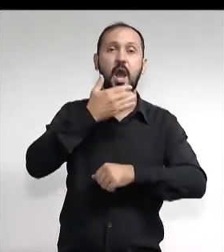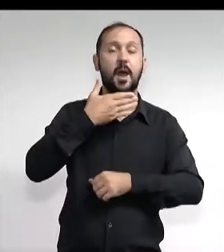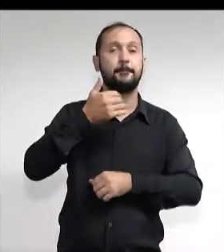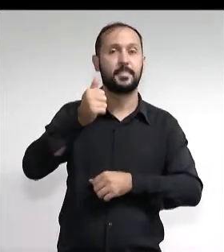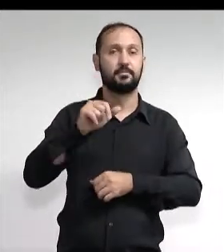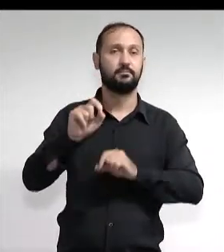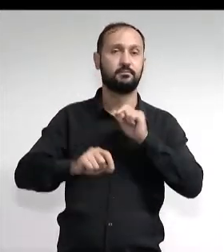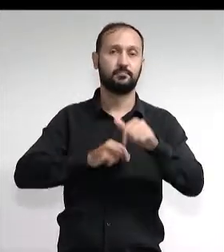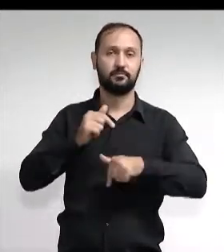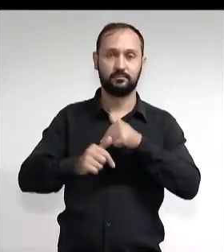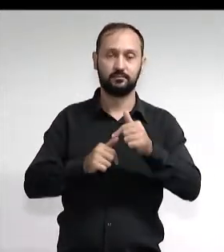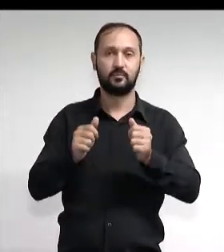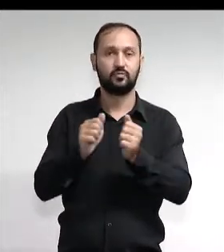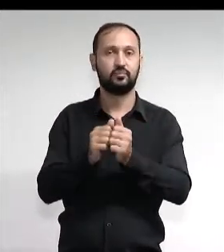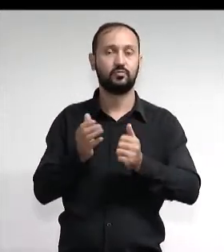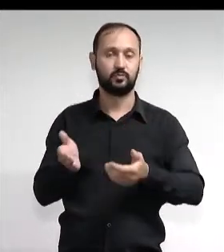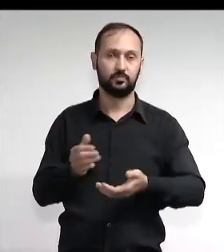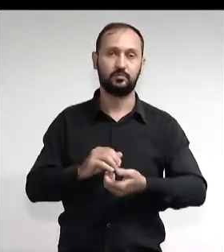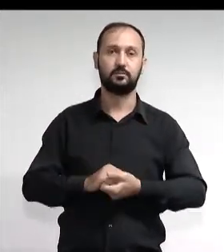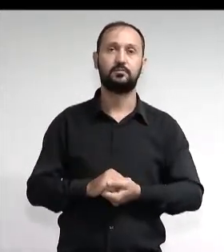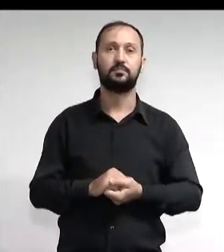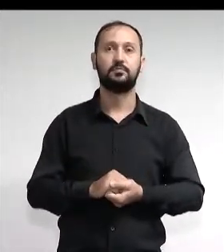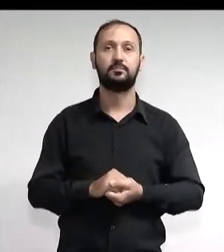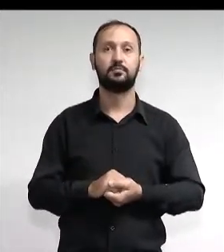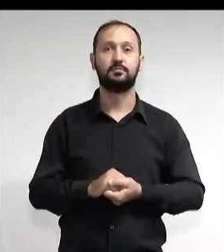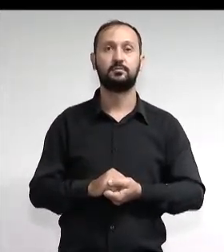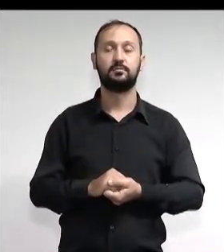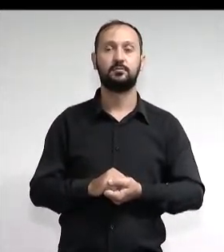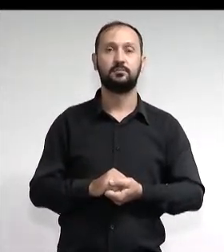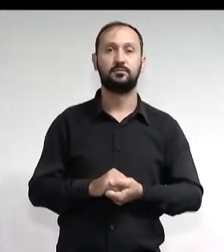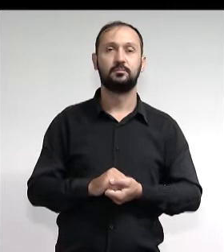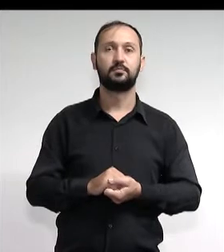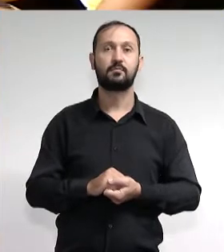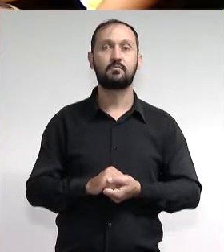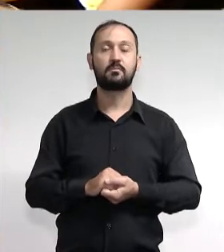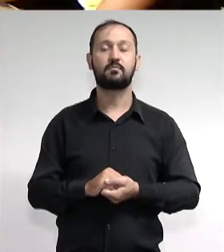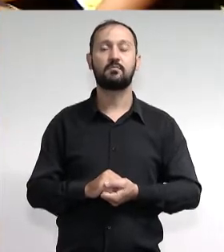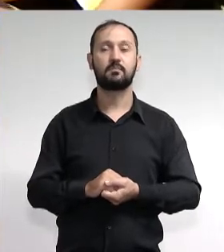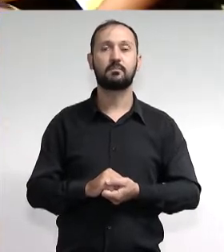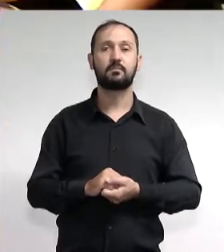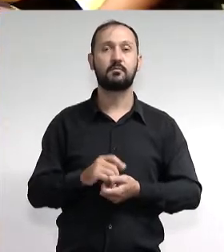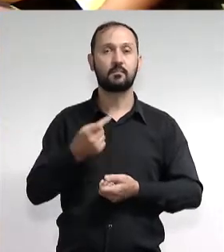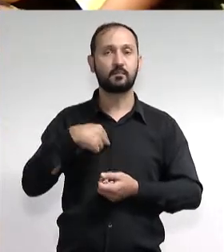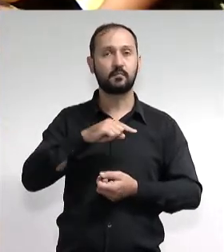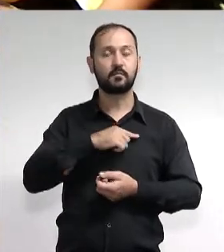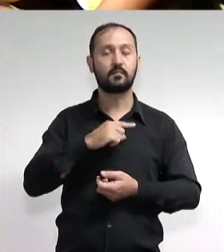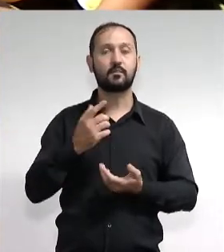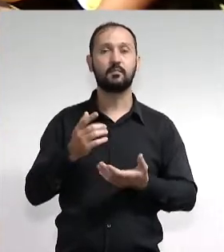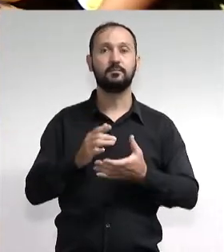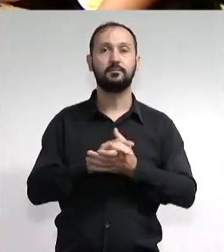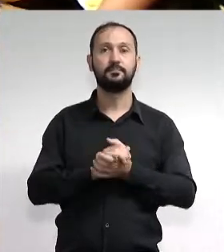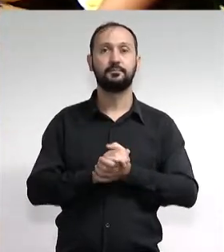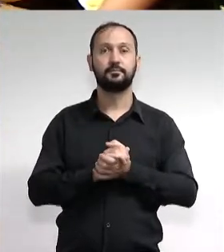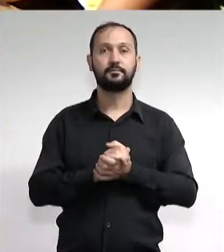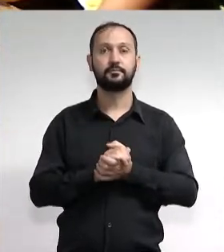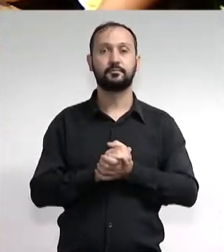estratégias seriam as melhores para trabalhar com o estudante. E aí, nós nos